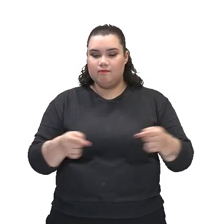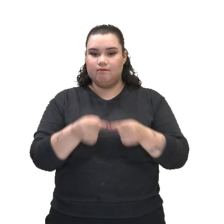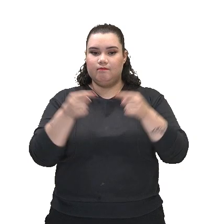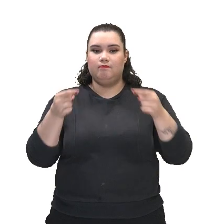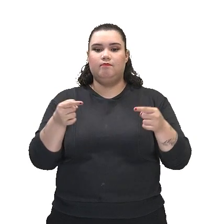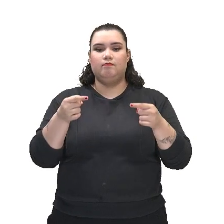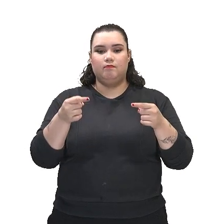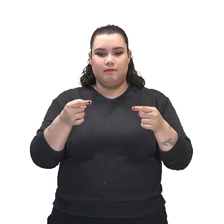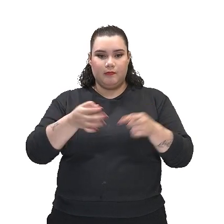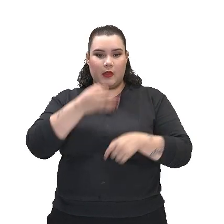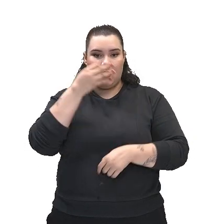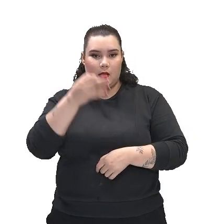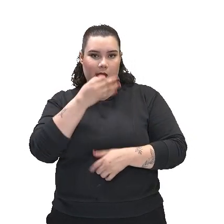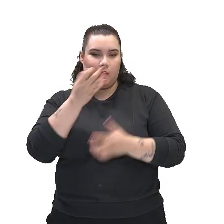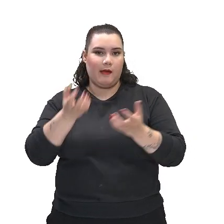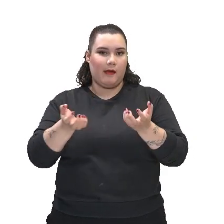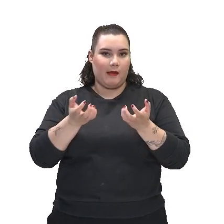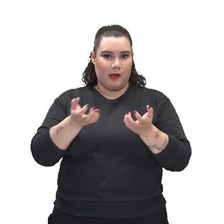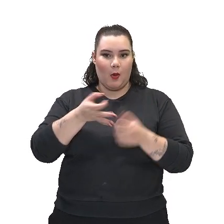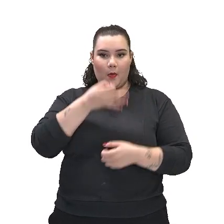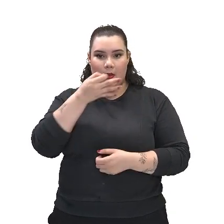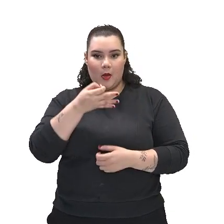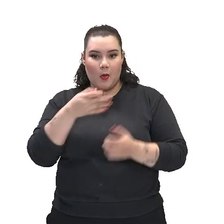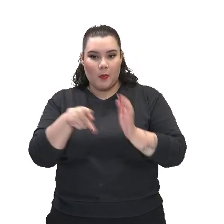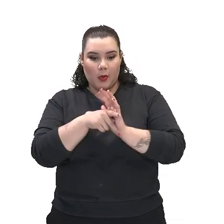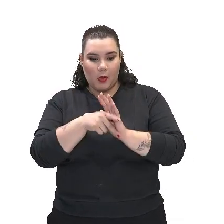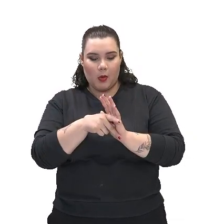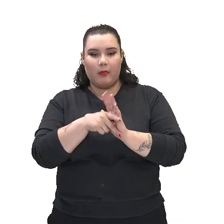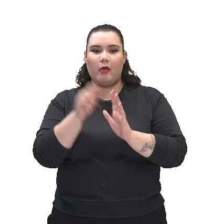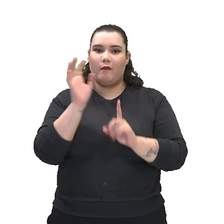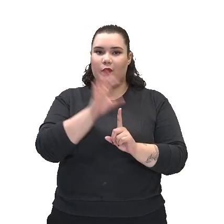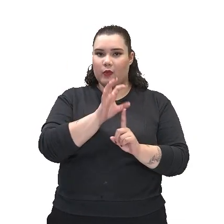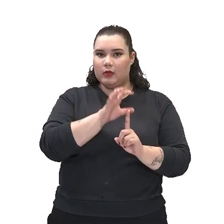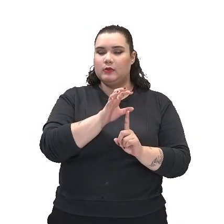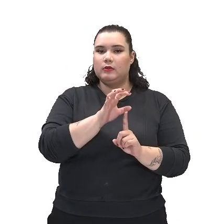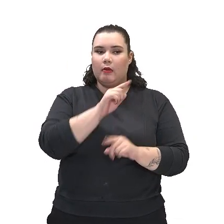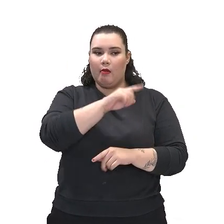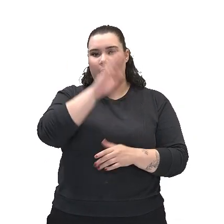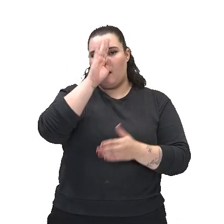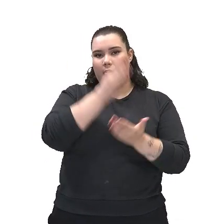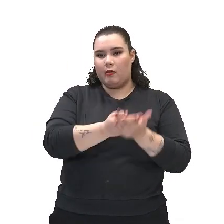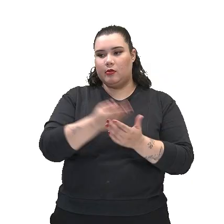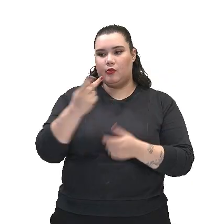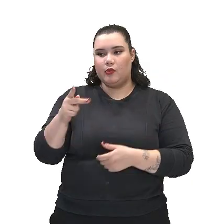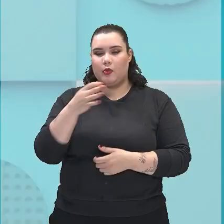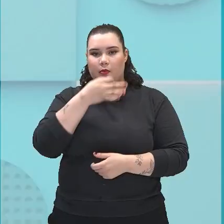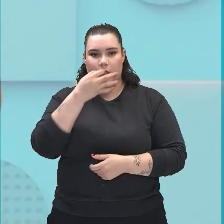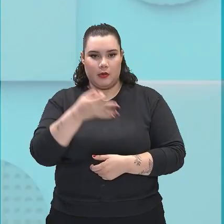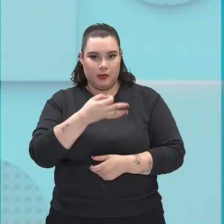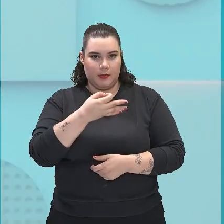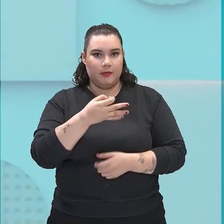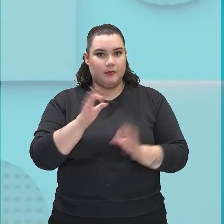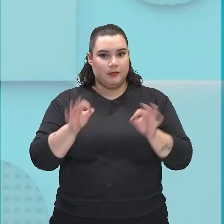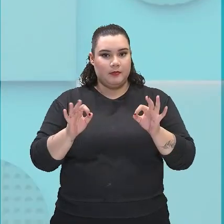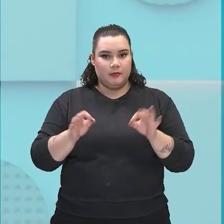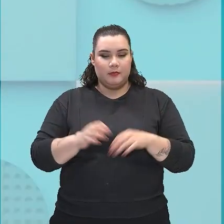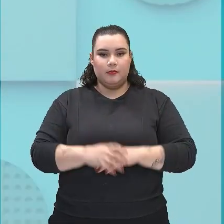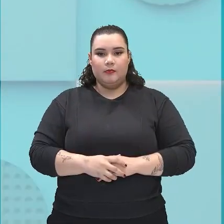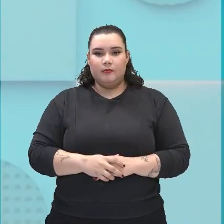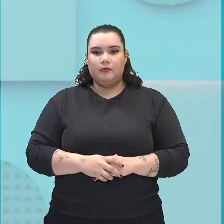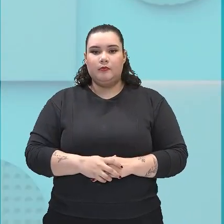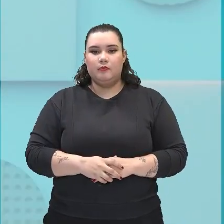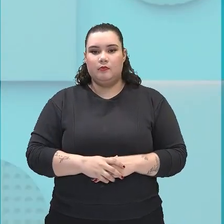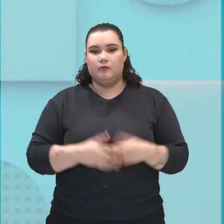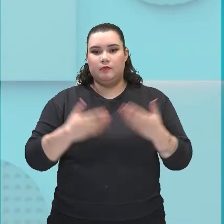movimento argumentativo que deseja tomar. Então, quando falamos aí em movimento argumentativo, estamos